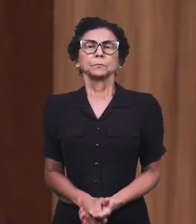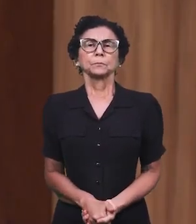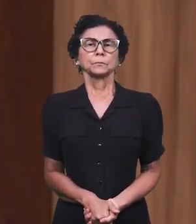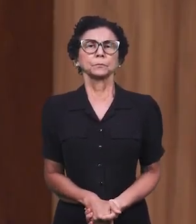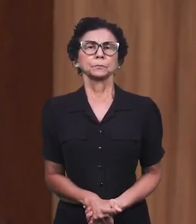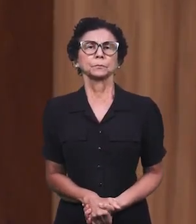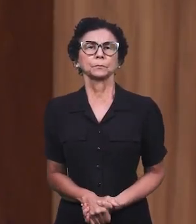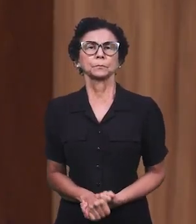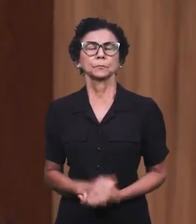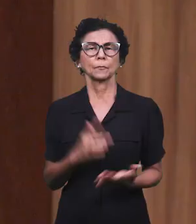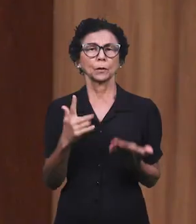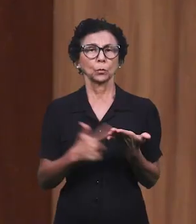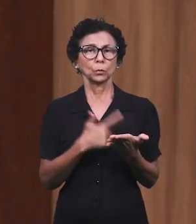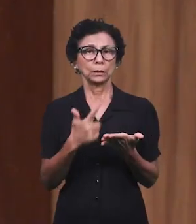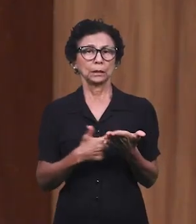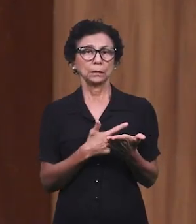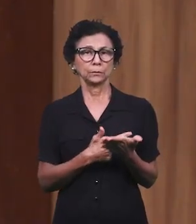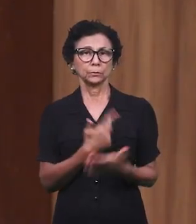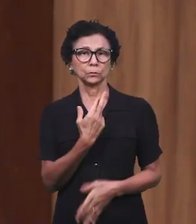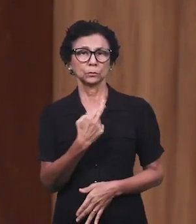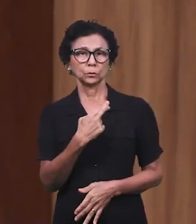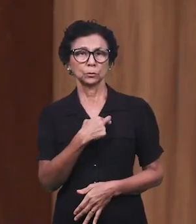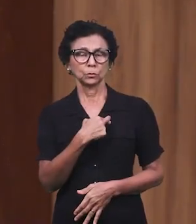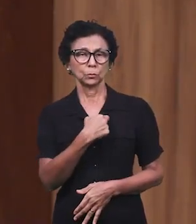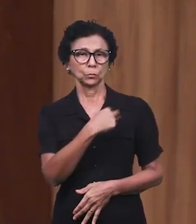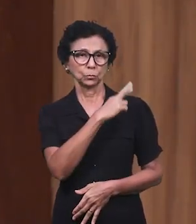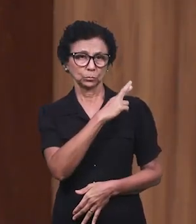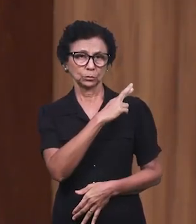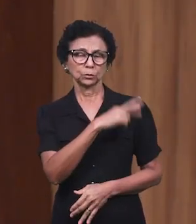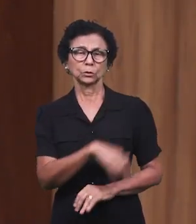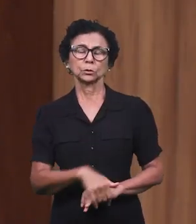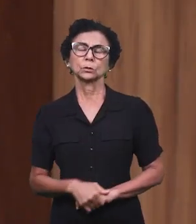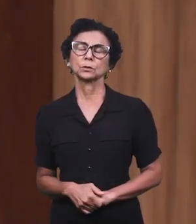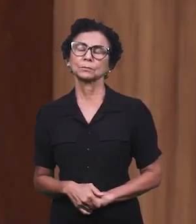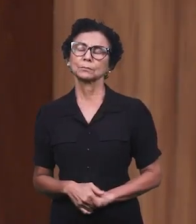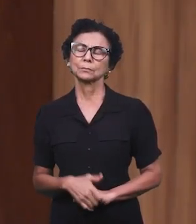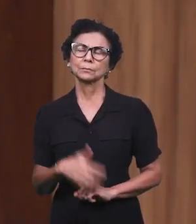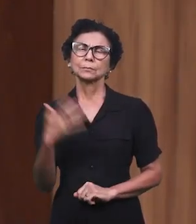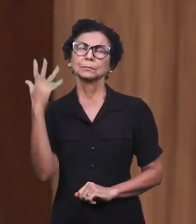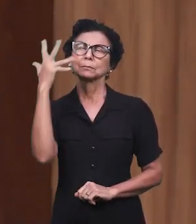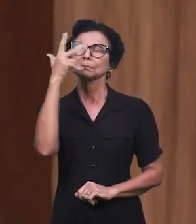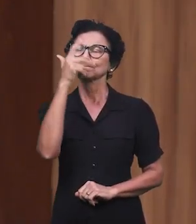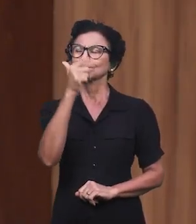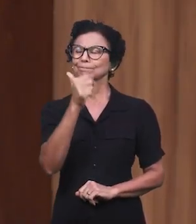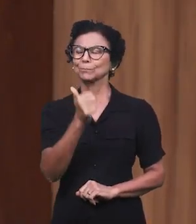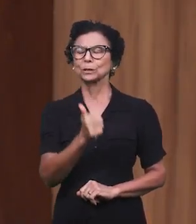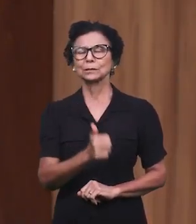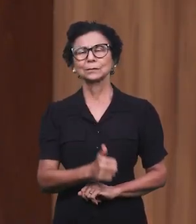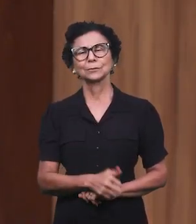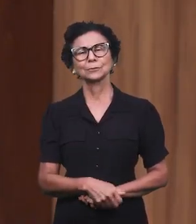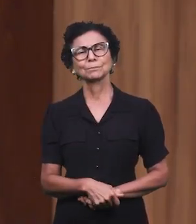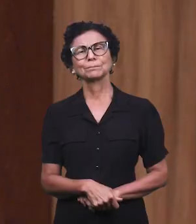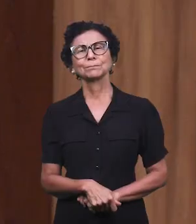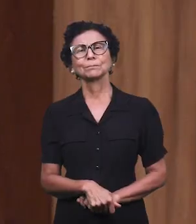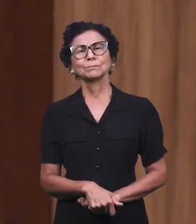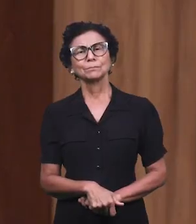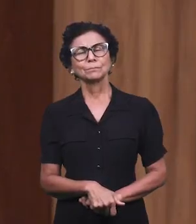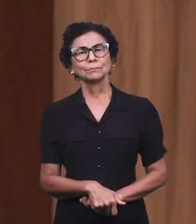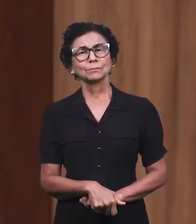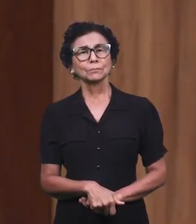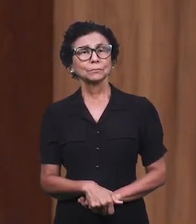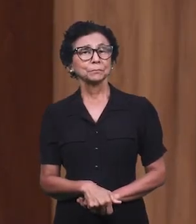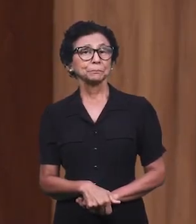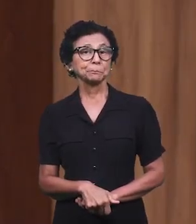O livro de Ruth, ele é de uma beleza extraordinária. Primeiro